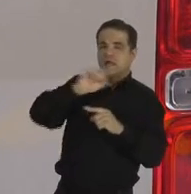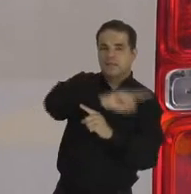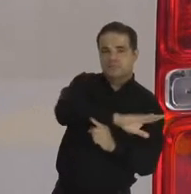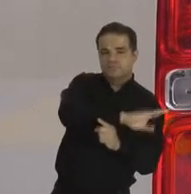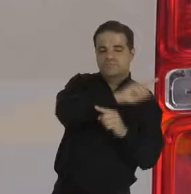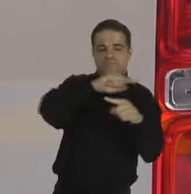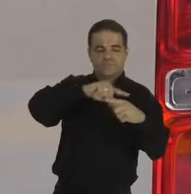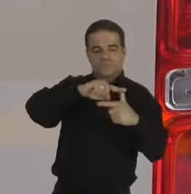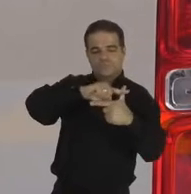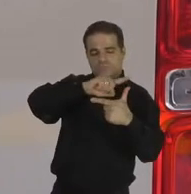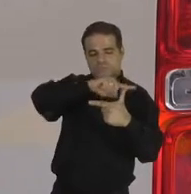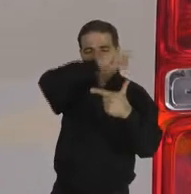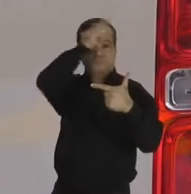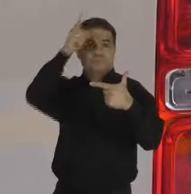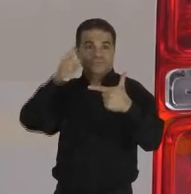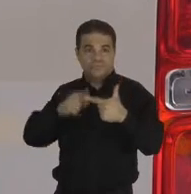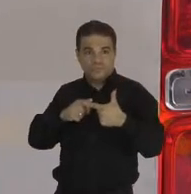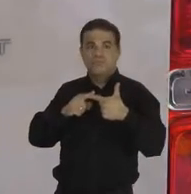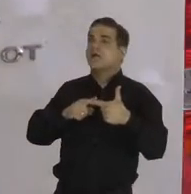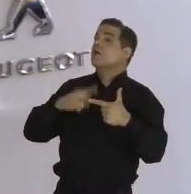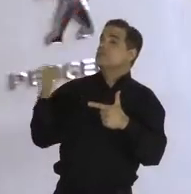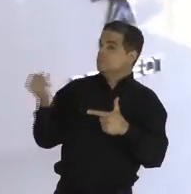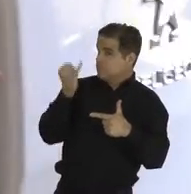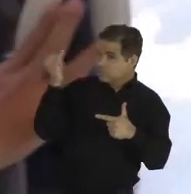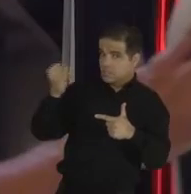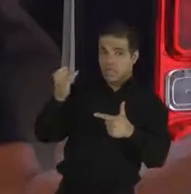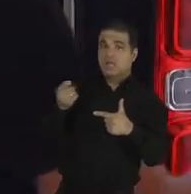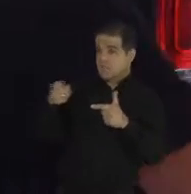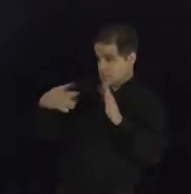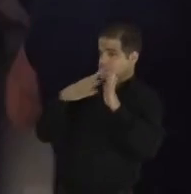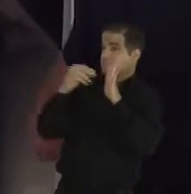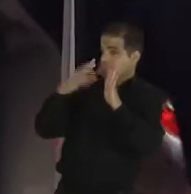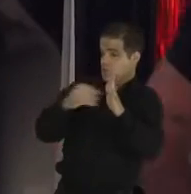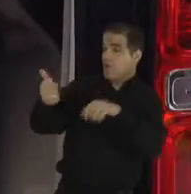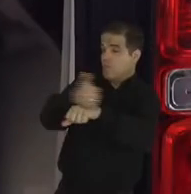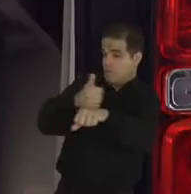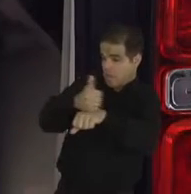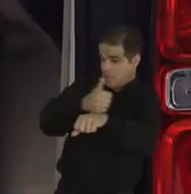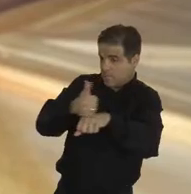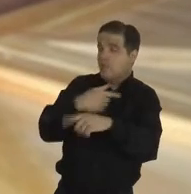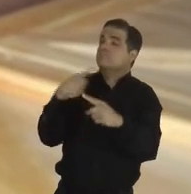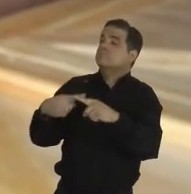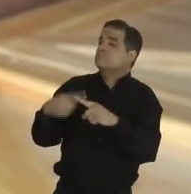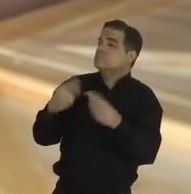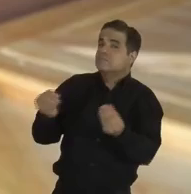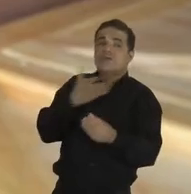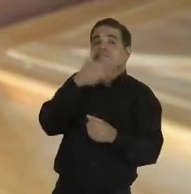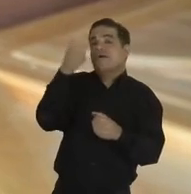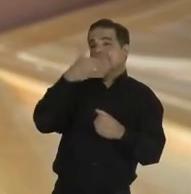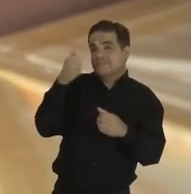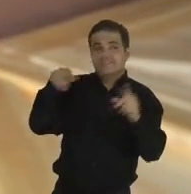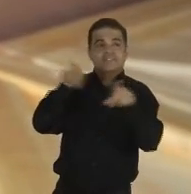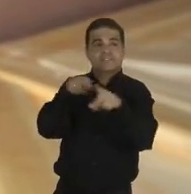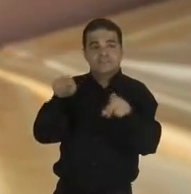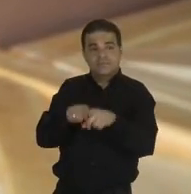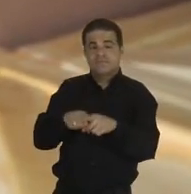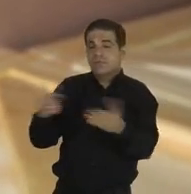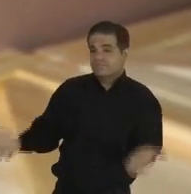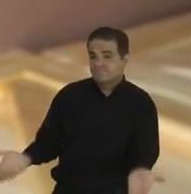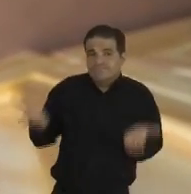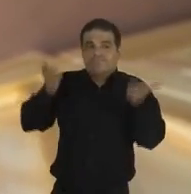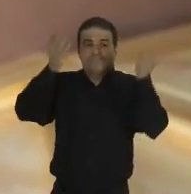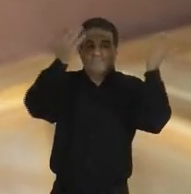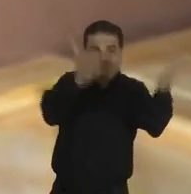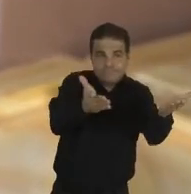essa é uma funcionalidade fundamental para esse modelo profissional porque ele facilita muito a